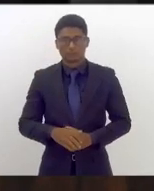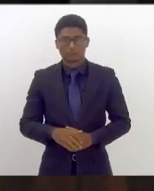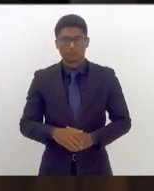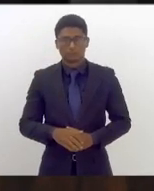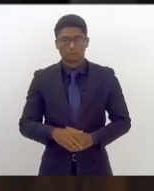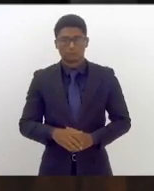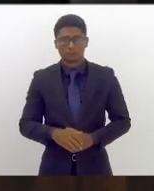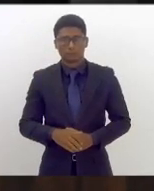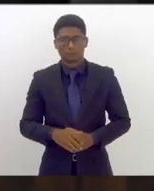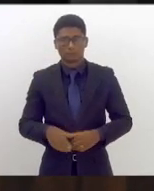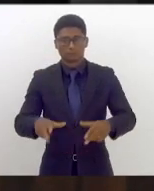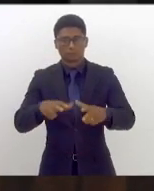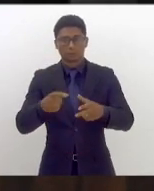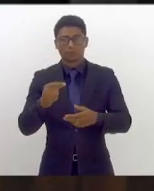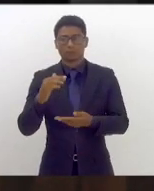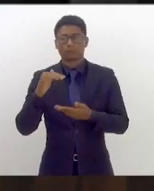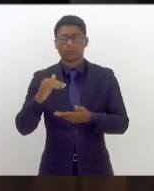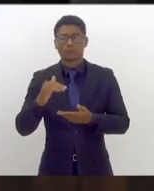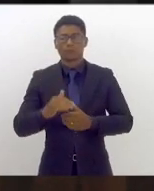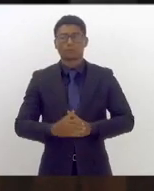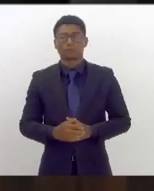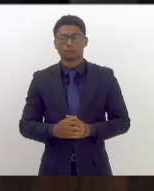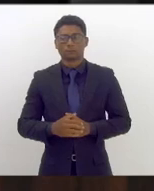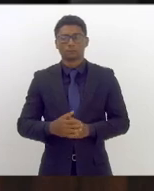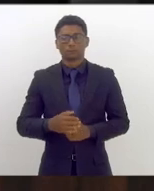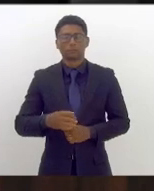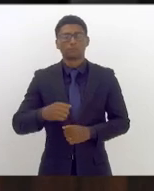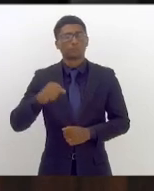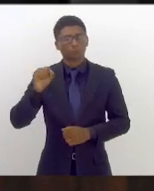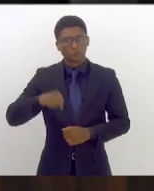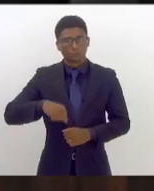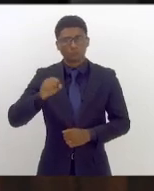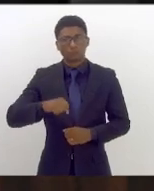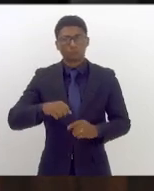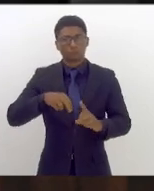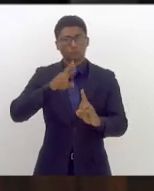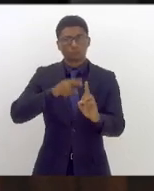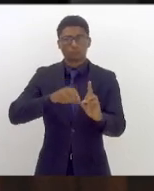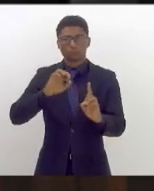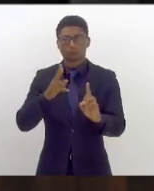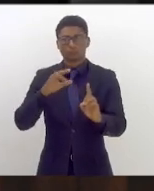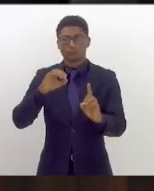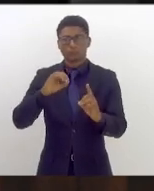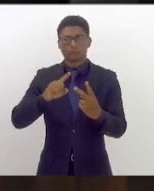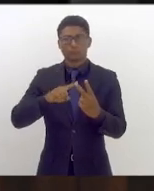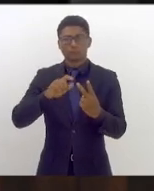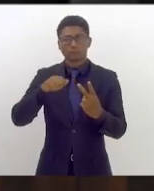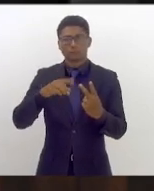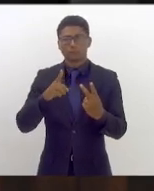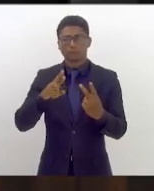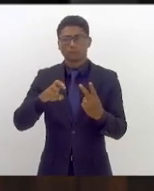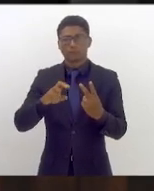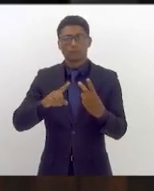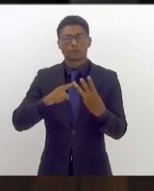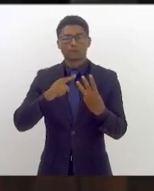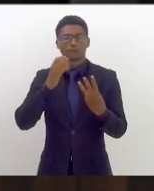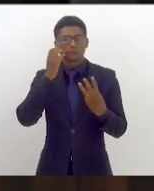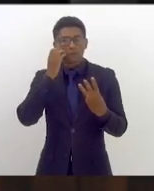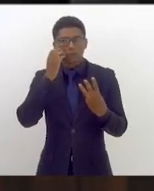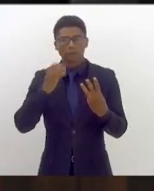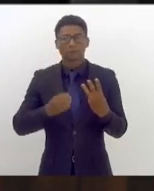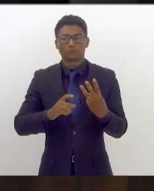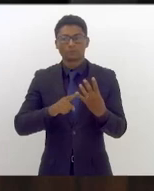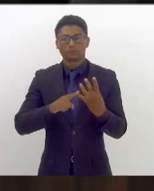momento Regional favorável de orçamento favorável relatores Chico Machado André Corrêa waldeck Carneiro Chico